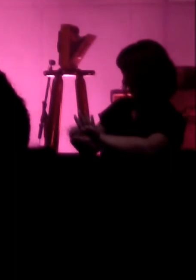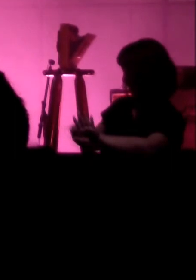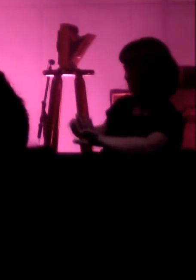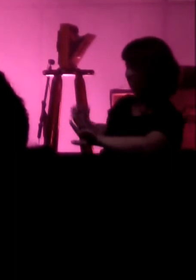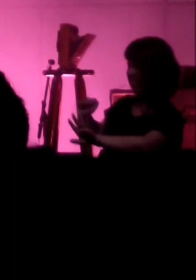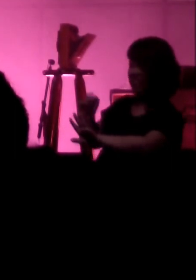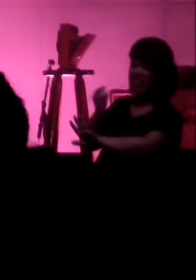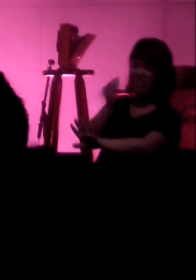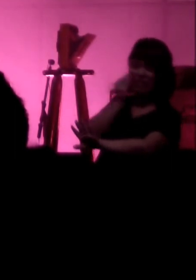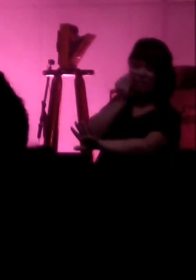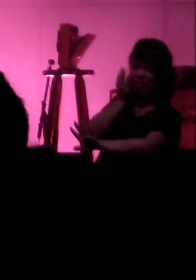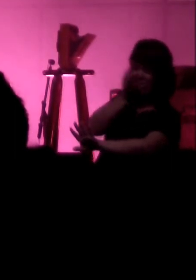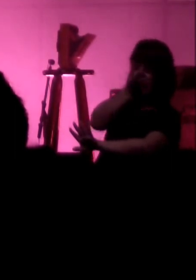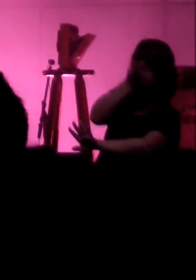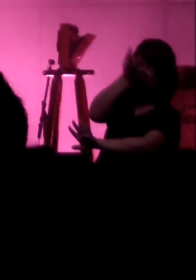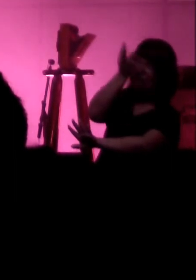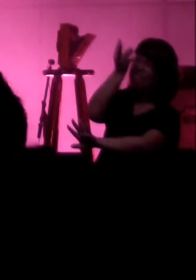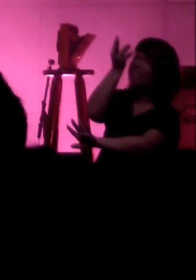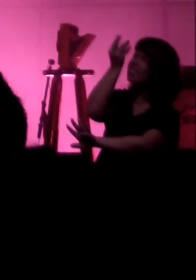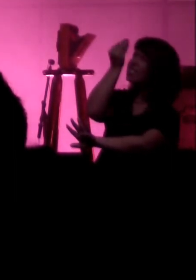infeliz de esquecer.